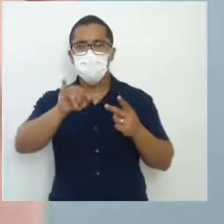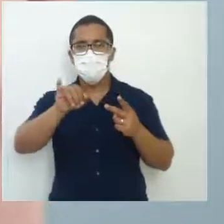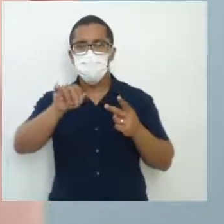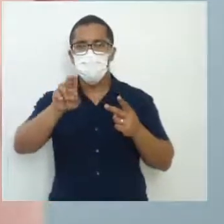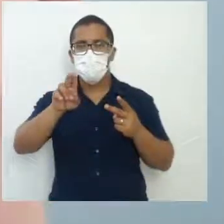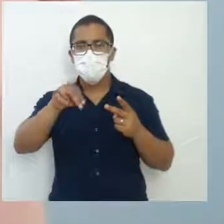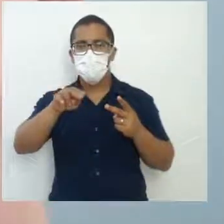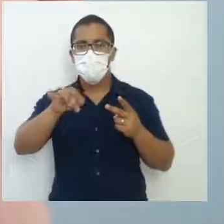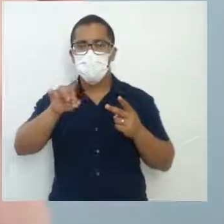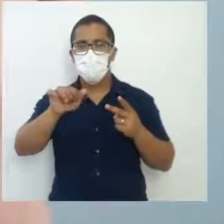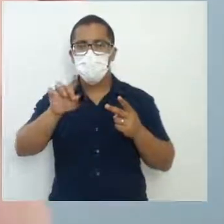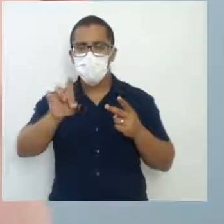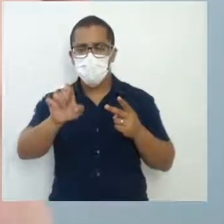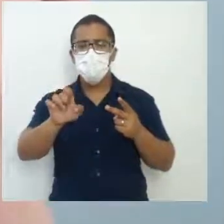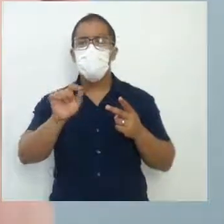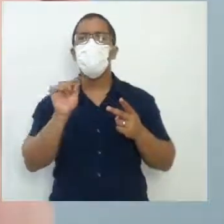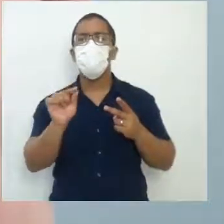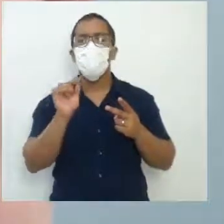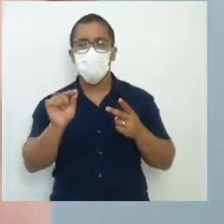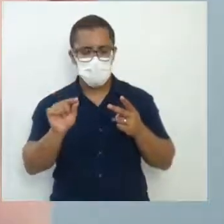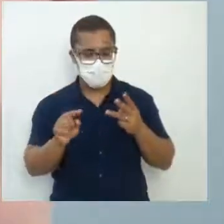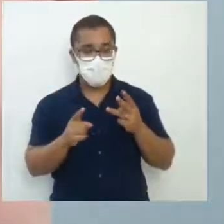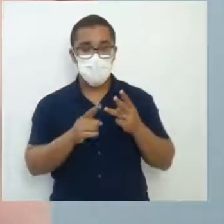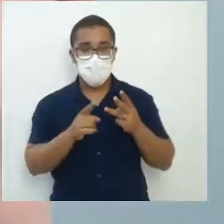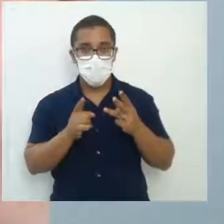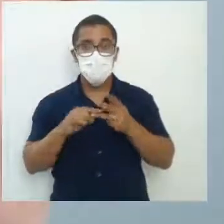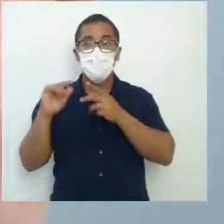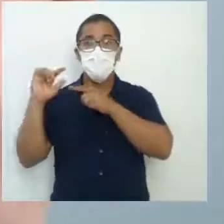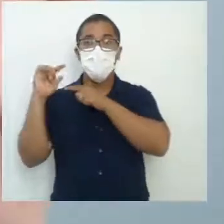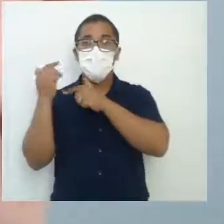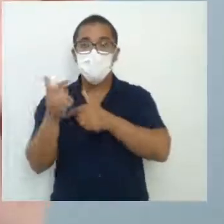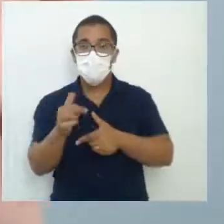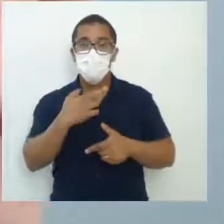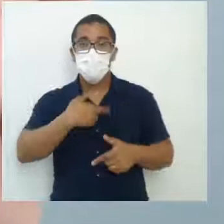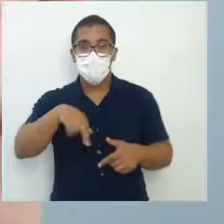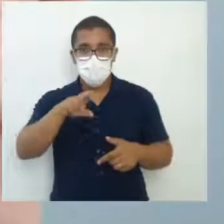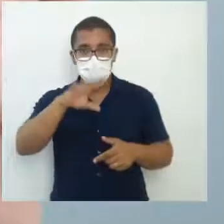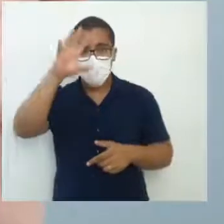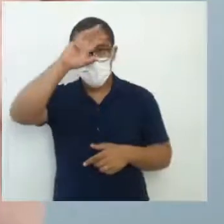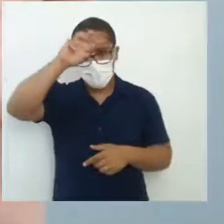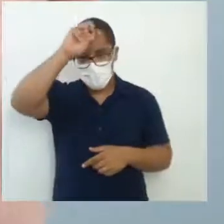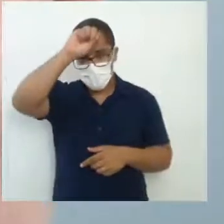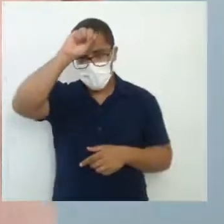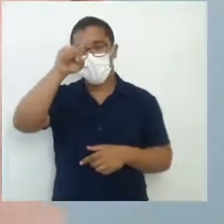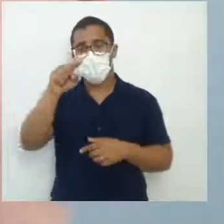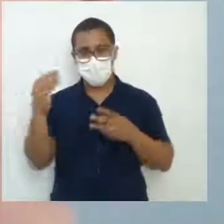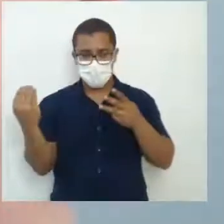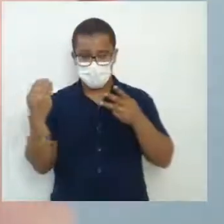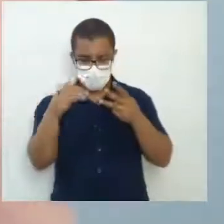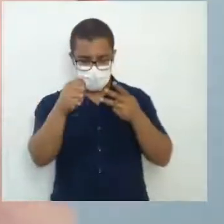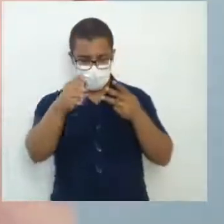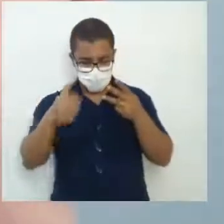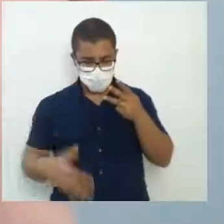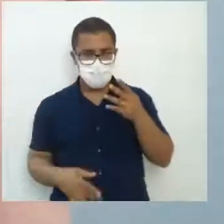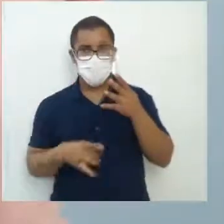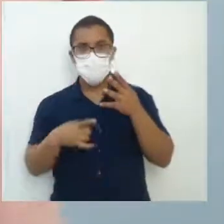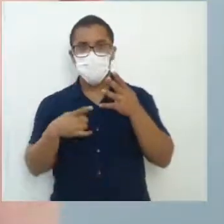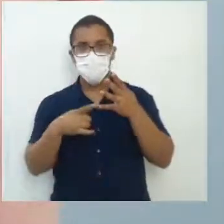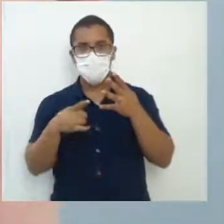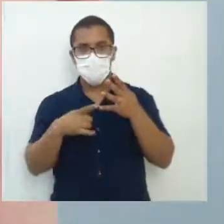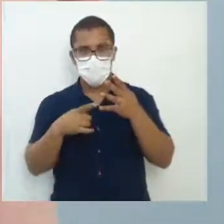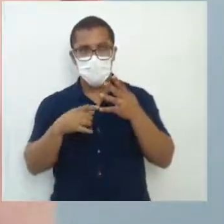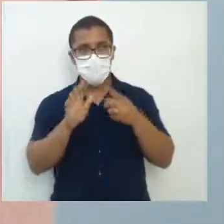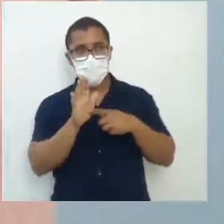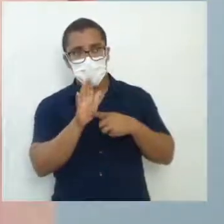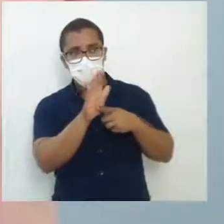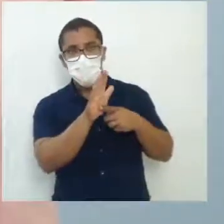Terceiro, cite algumas tradições religiosas espiritualistas. E quarto, apresente ao seu